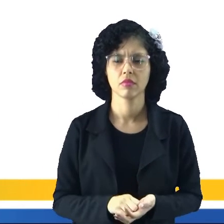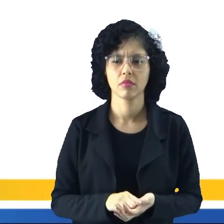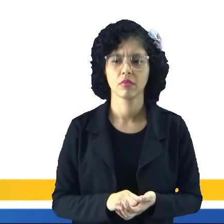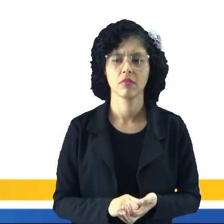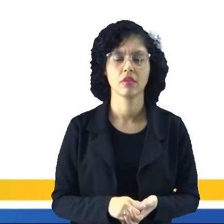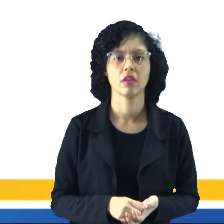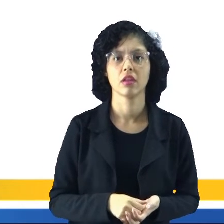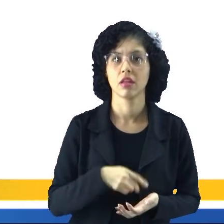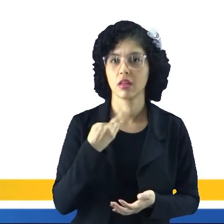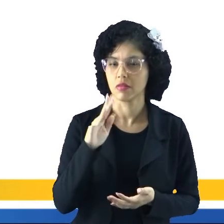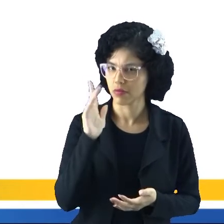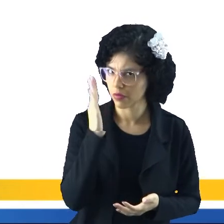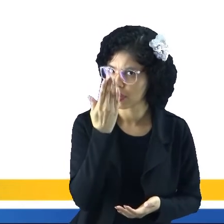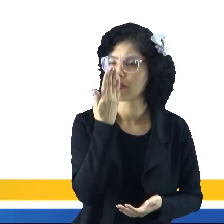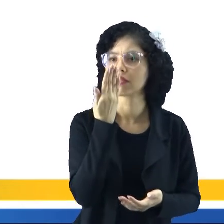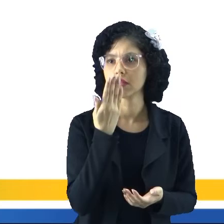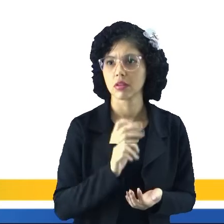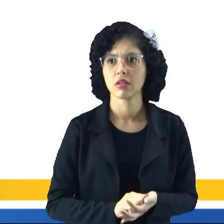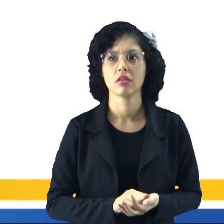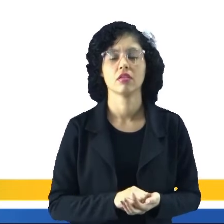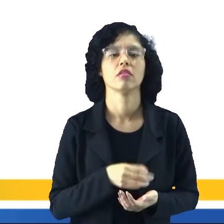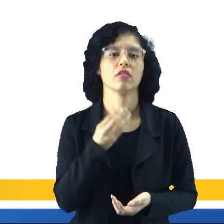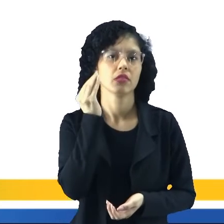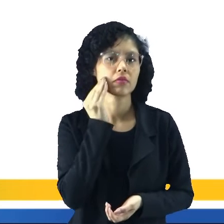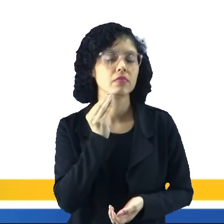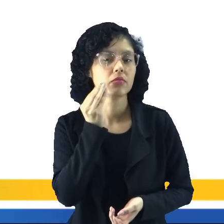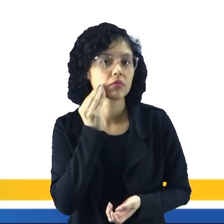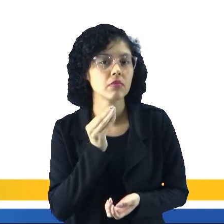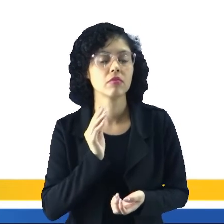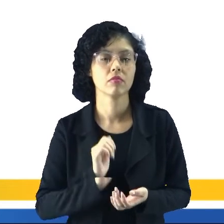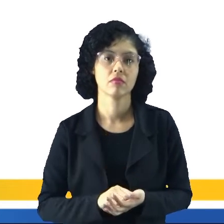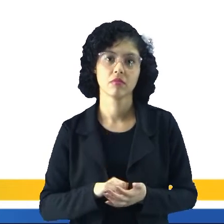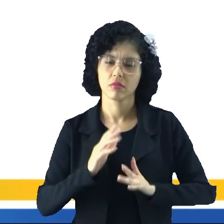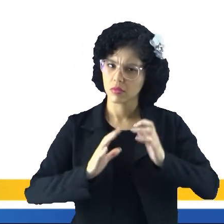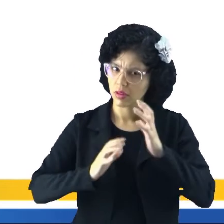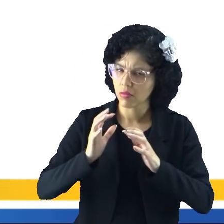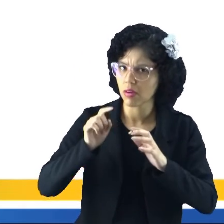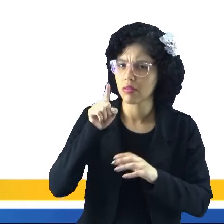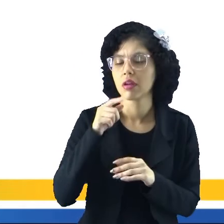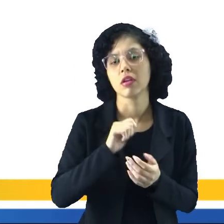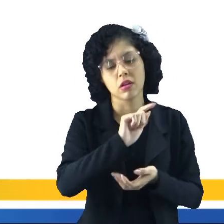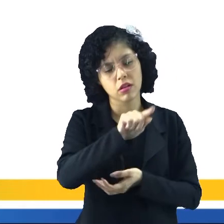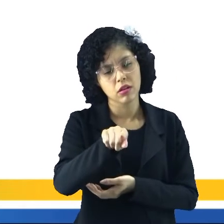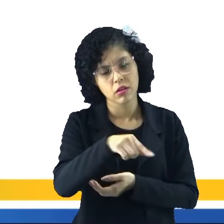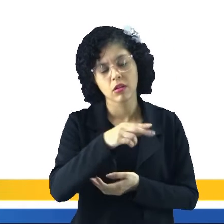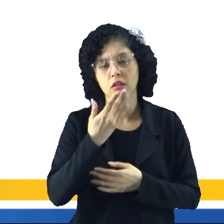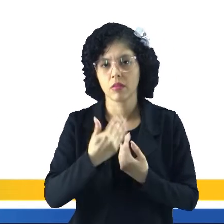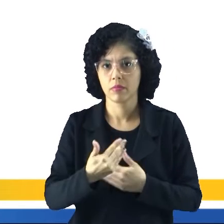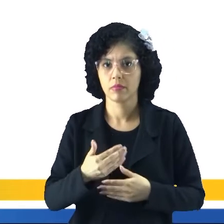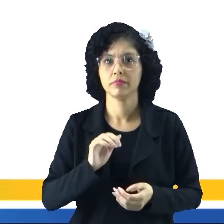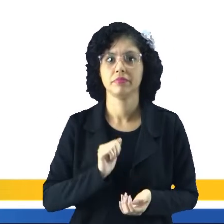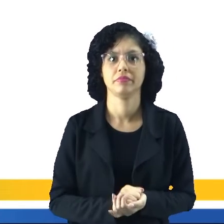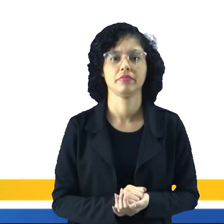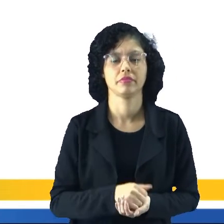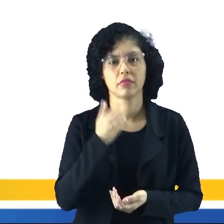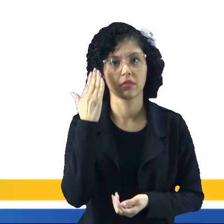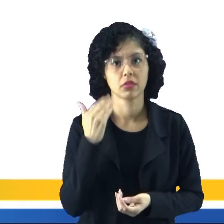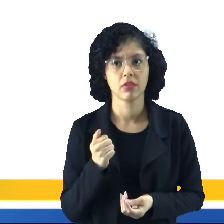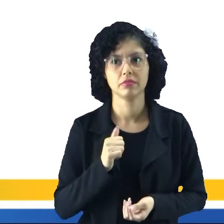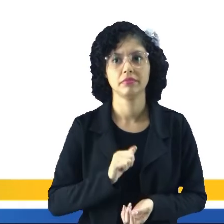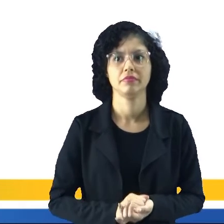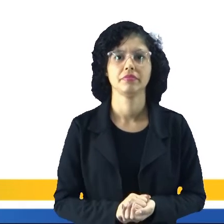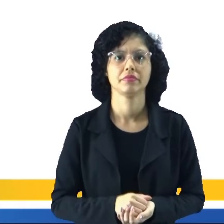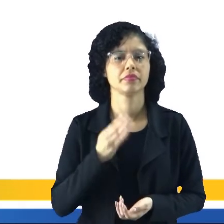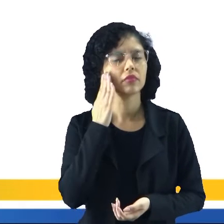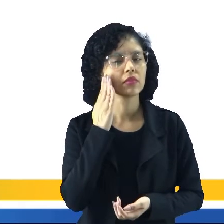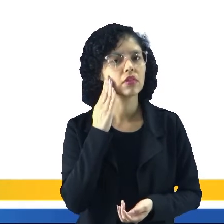ou afirmativas falsas. Elas são o quê? Uma tentativa do autor confundir você na hora que está fazendo a prova. Então ele quer saber, ele